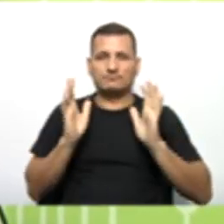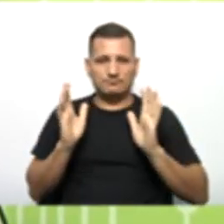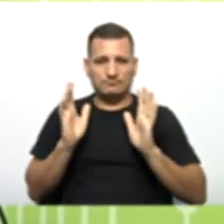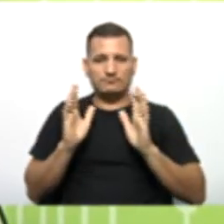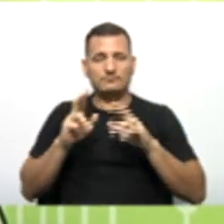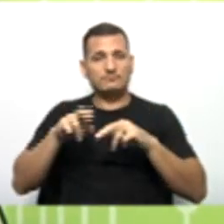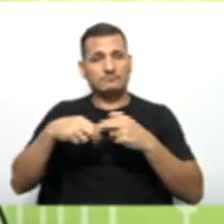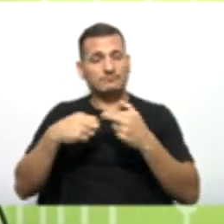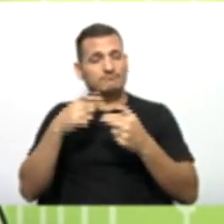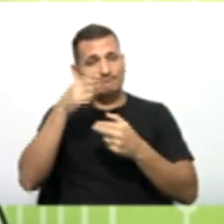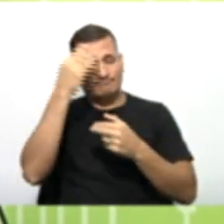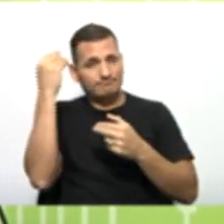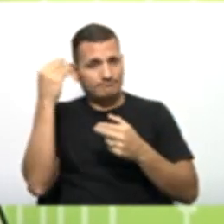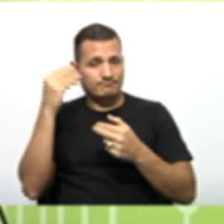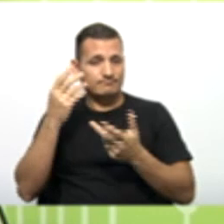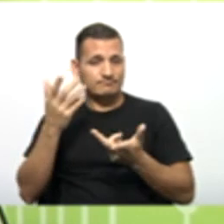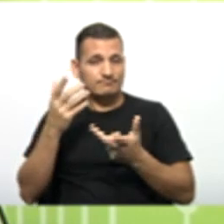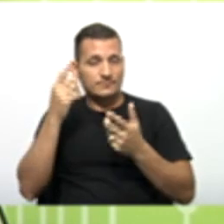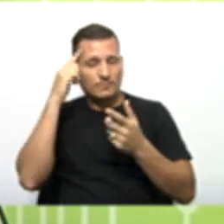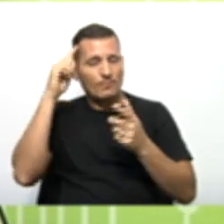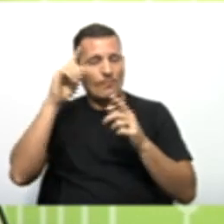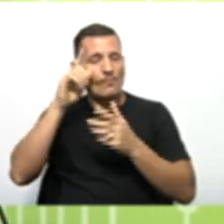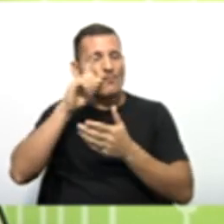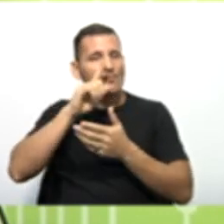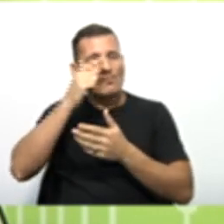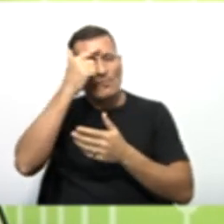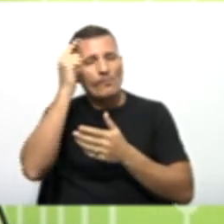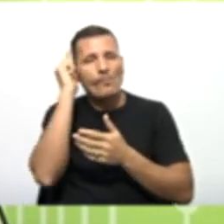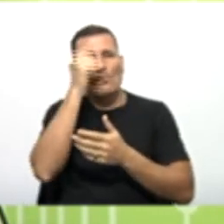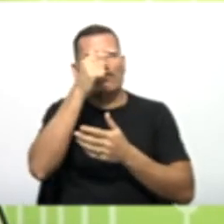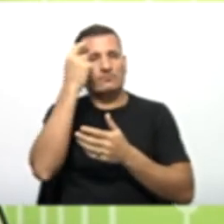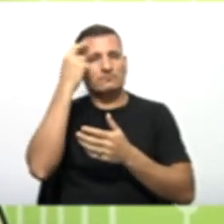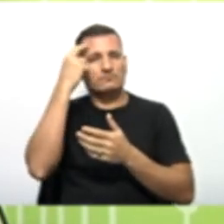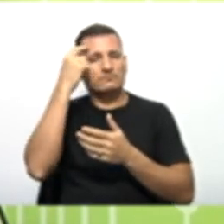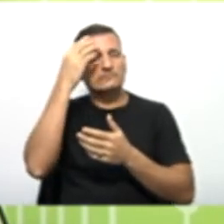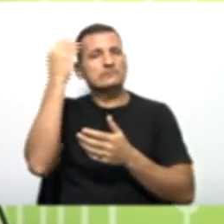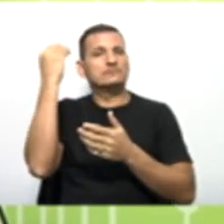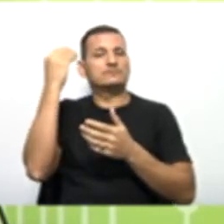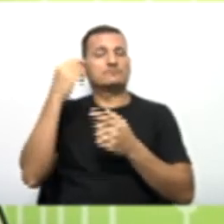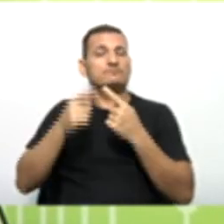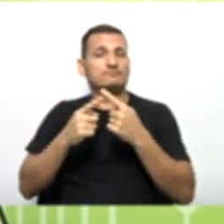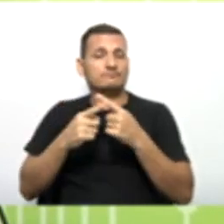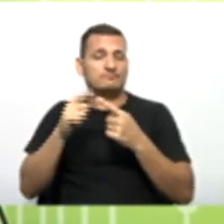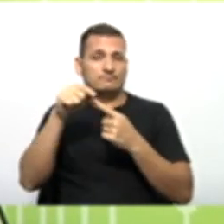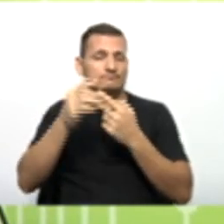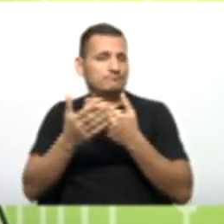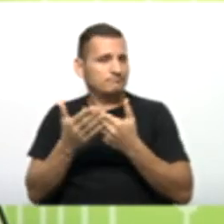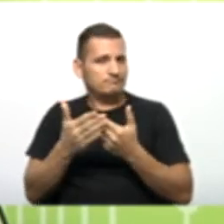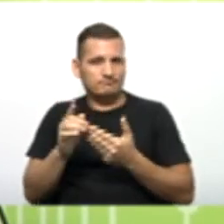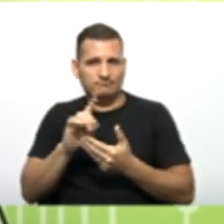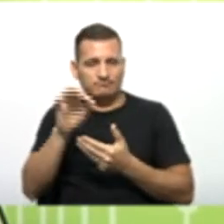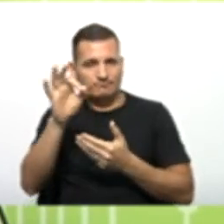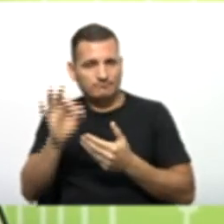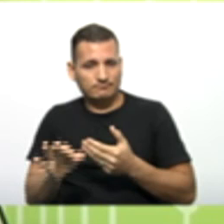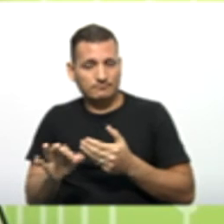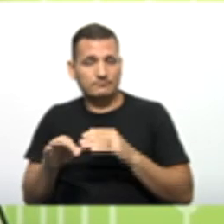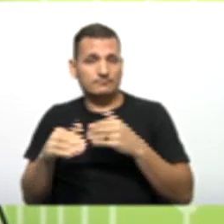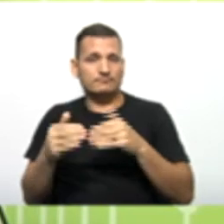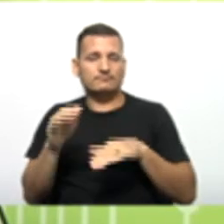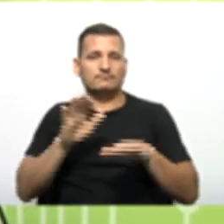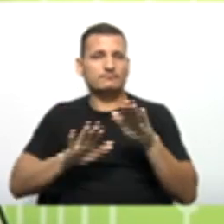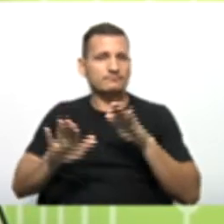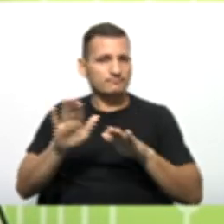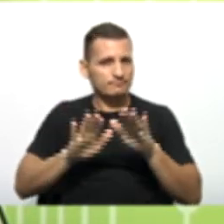por isso que você esquece aquele deu branco é porque você não estudou direito então tomem cuidado com isso daí